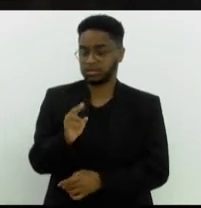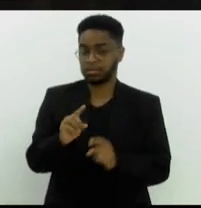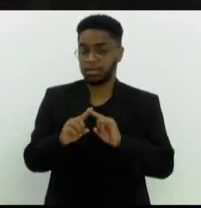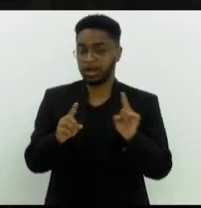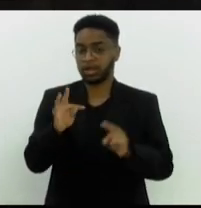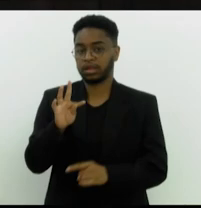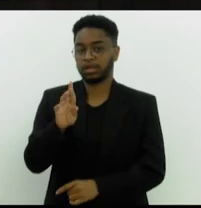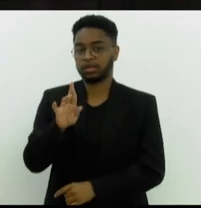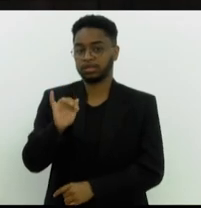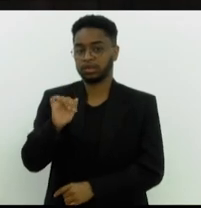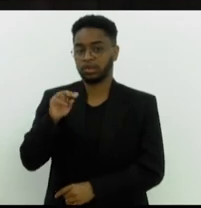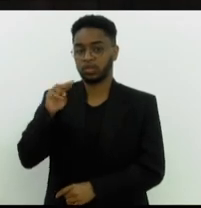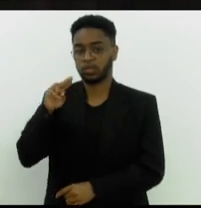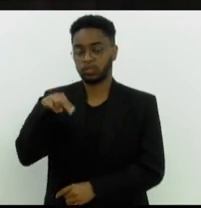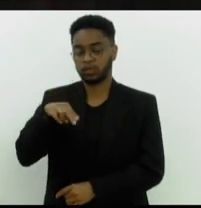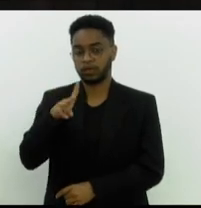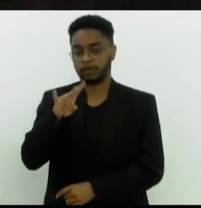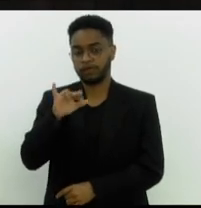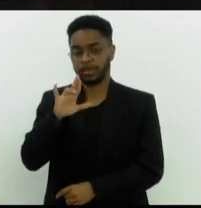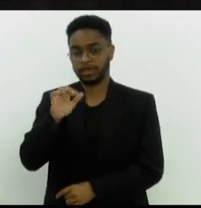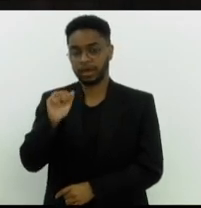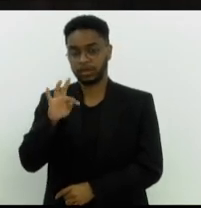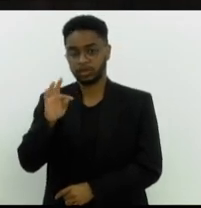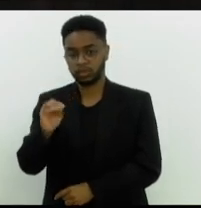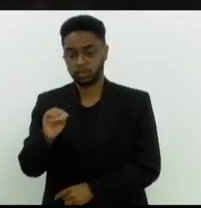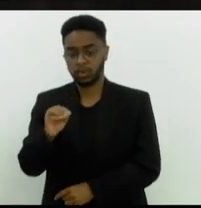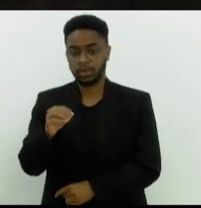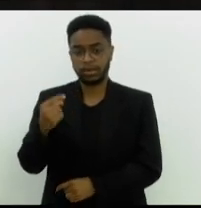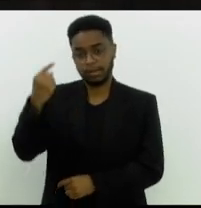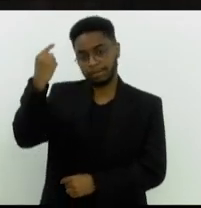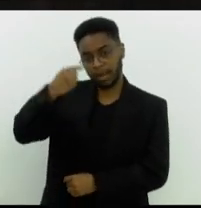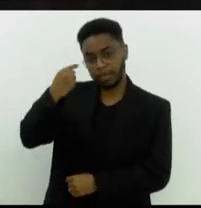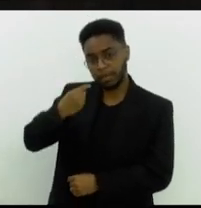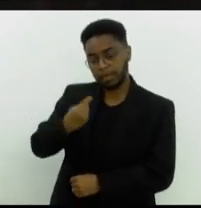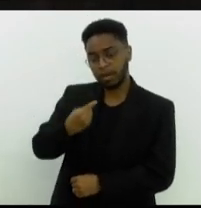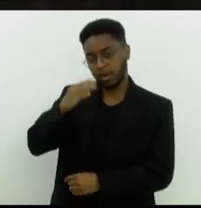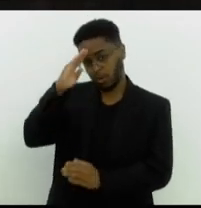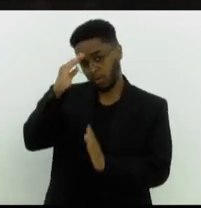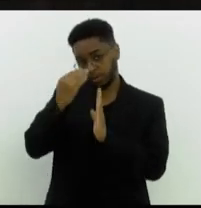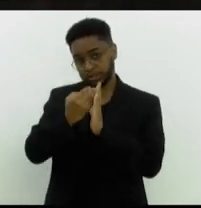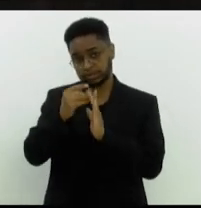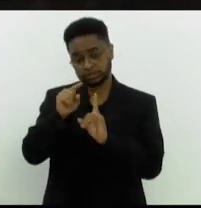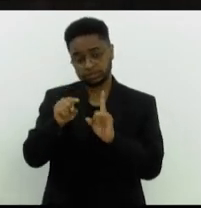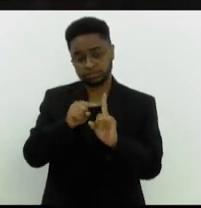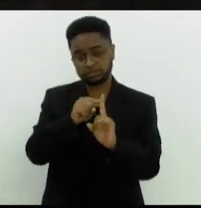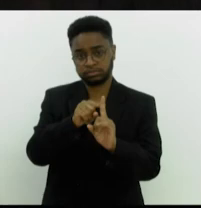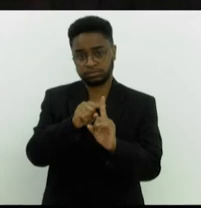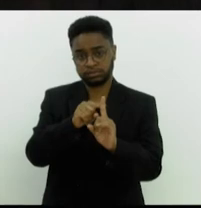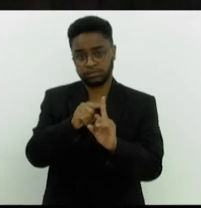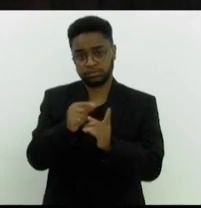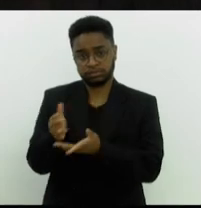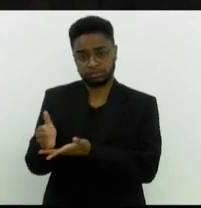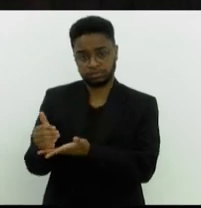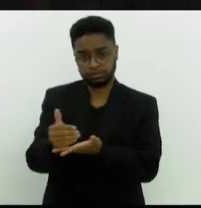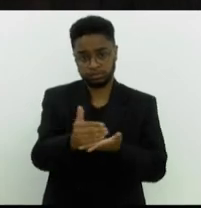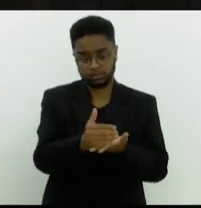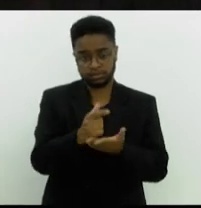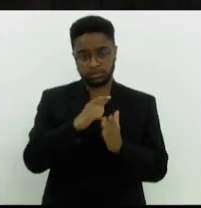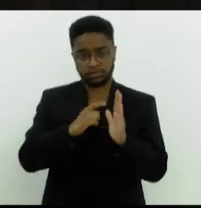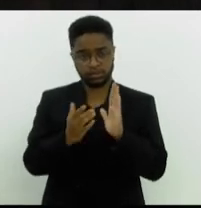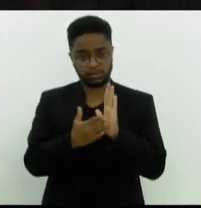triunvirato quer que você cumpra metas de arrecadação que foram